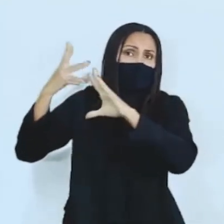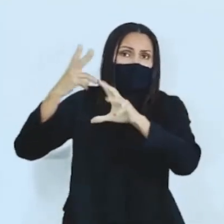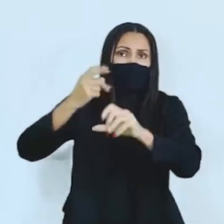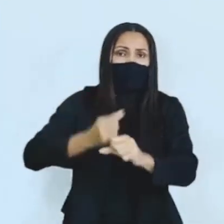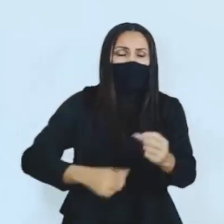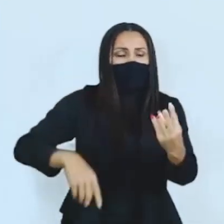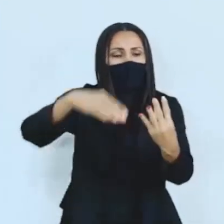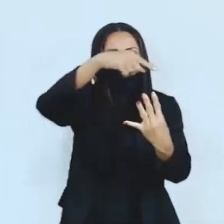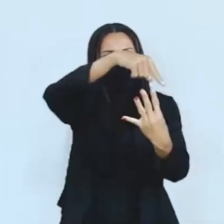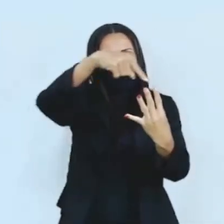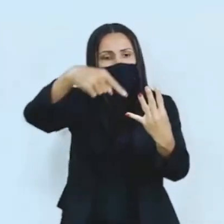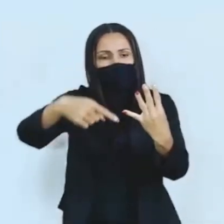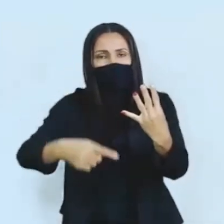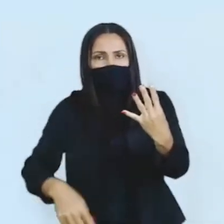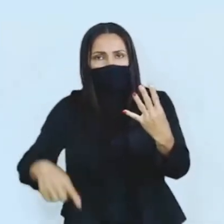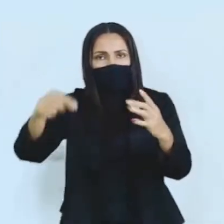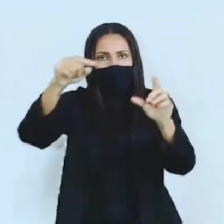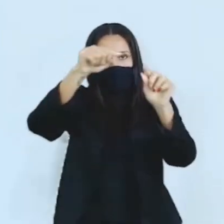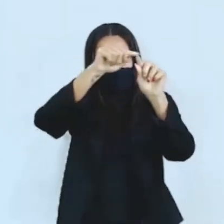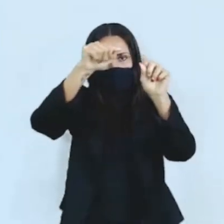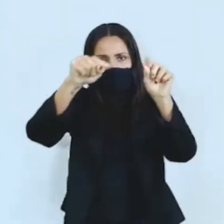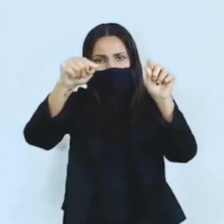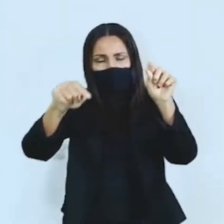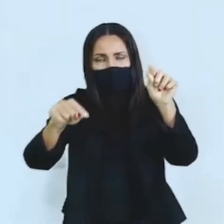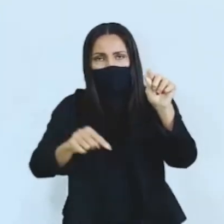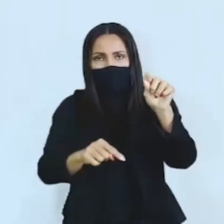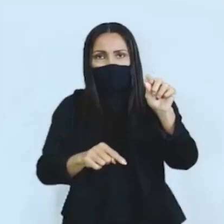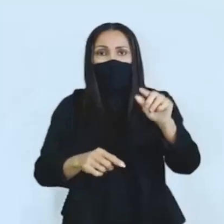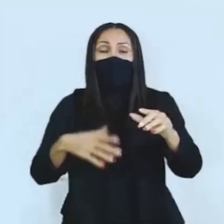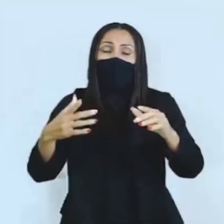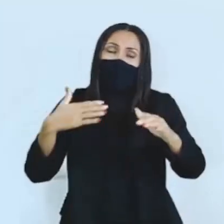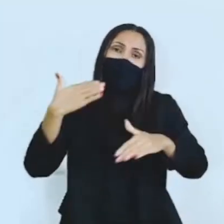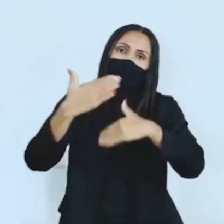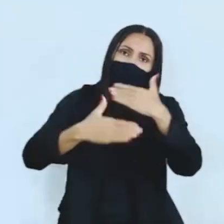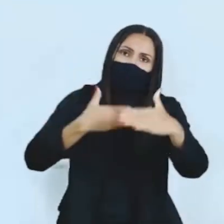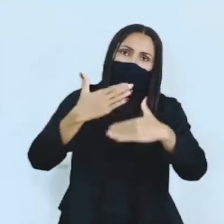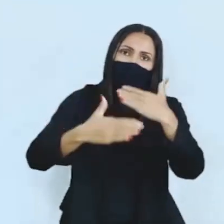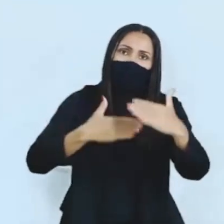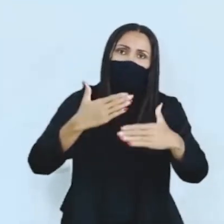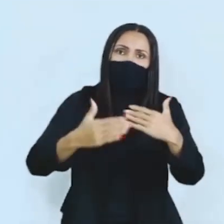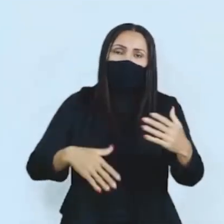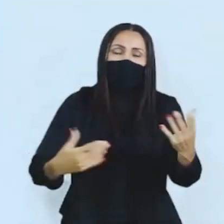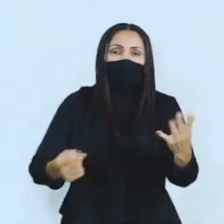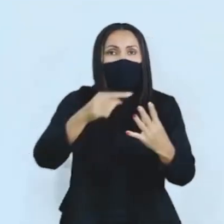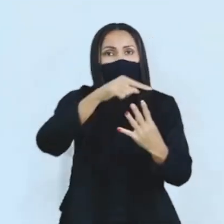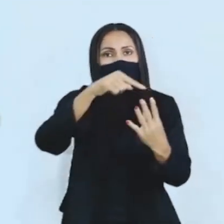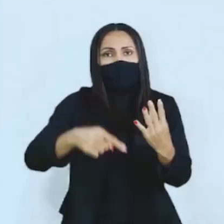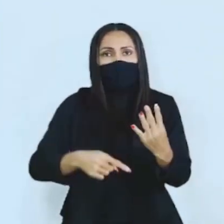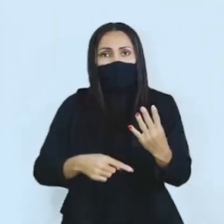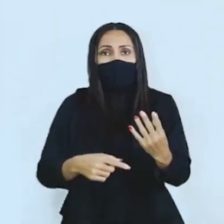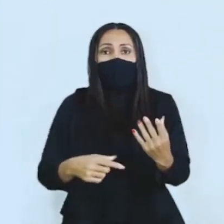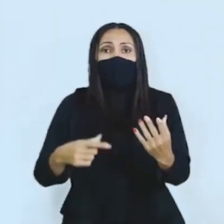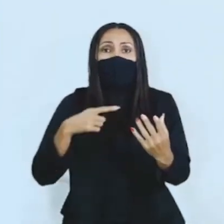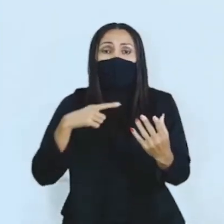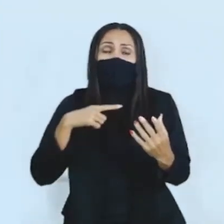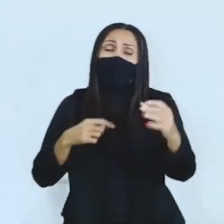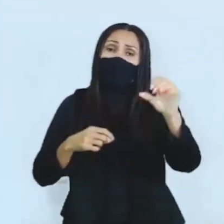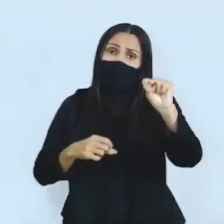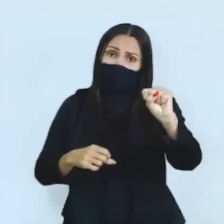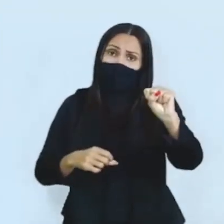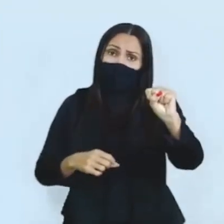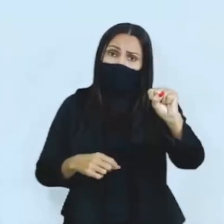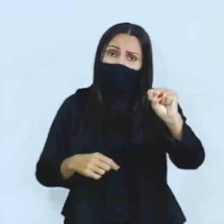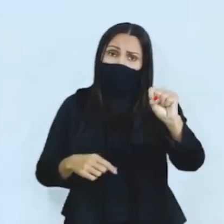4 pontos que você queria determinar. Então, com esse processo, você vai determinar mais 4 pontos. Então, tendo esses 8